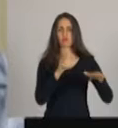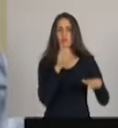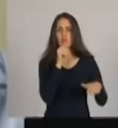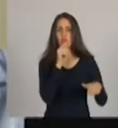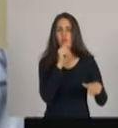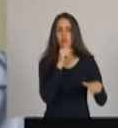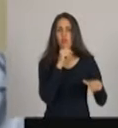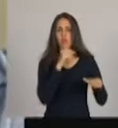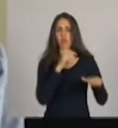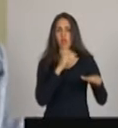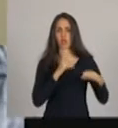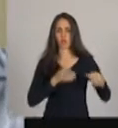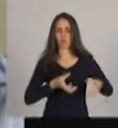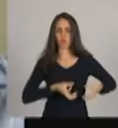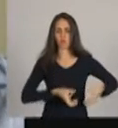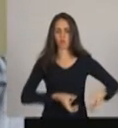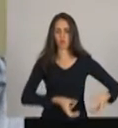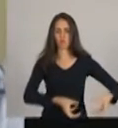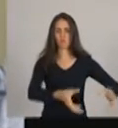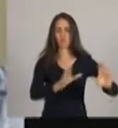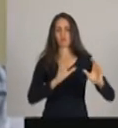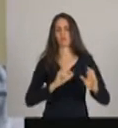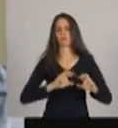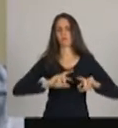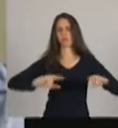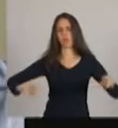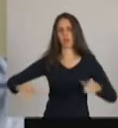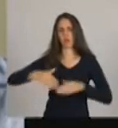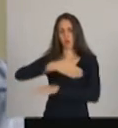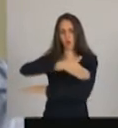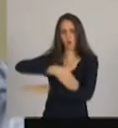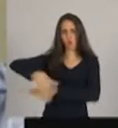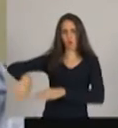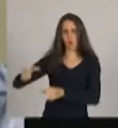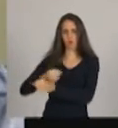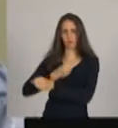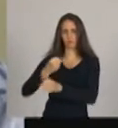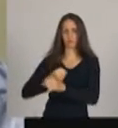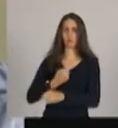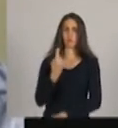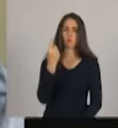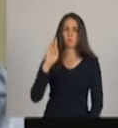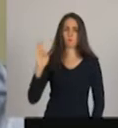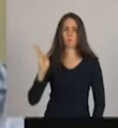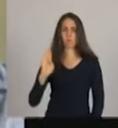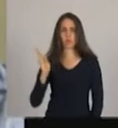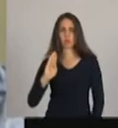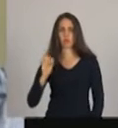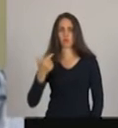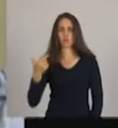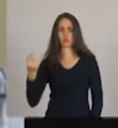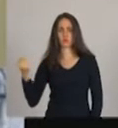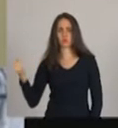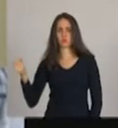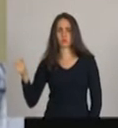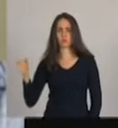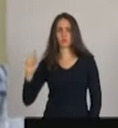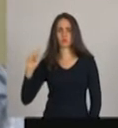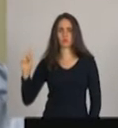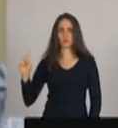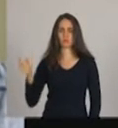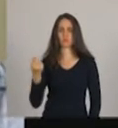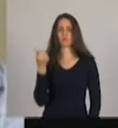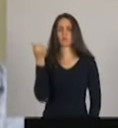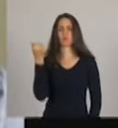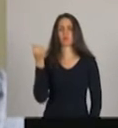drenagem, pavimentação, são muitas obras. É 1 bilhão e 200 milhões de obras para o